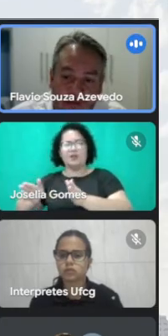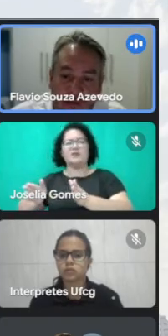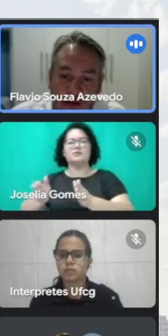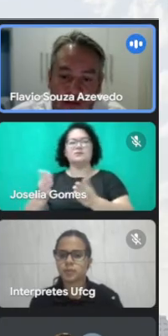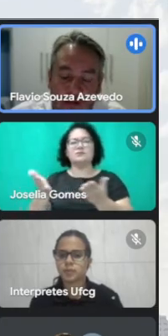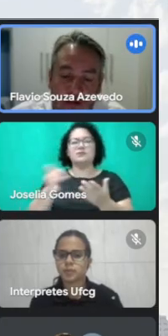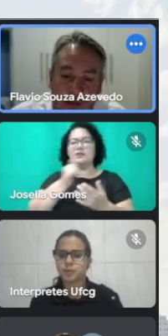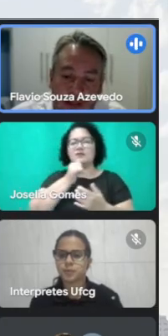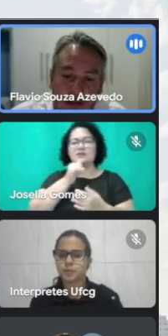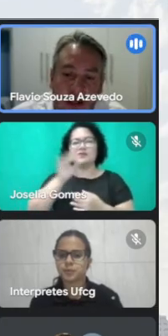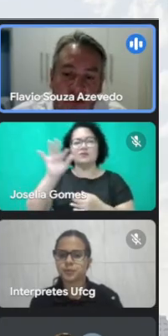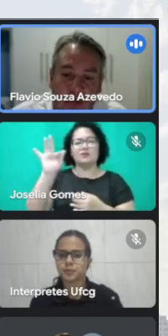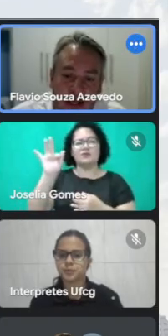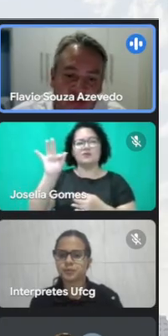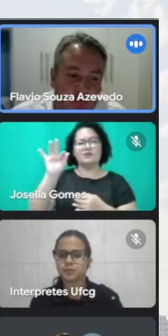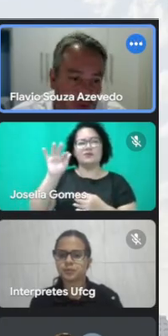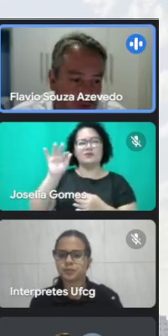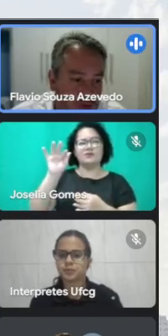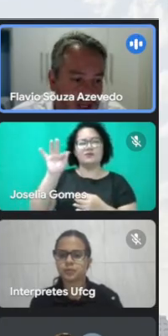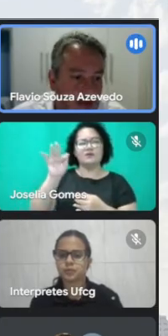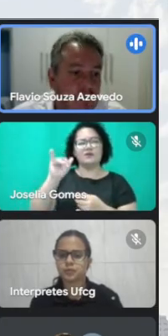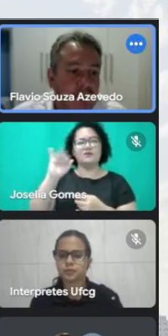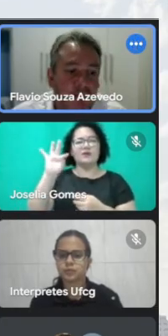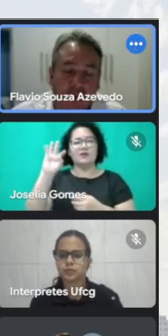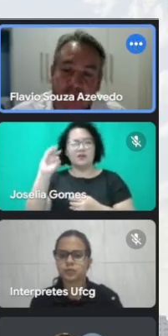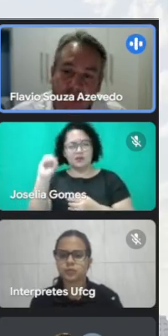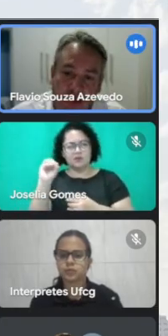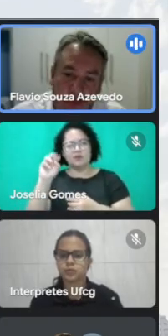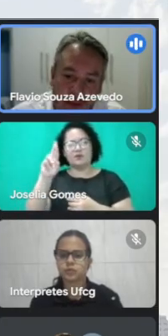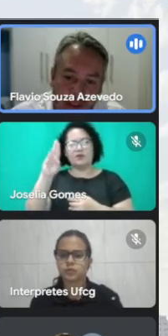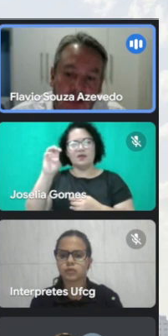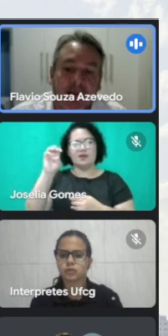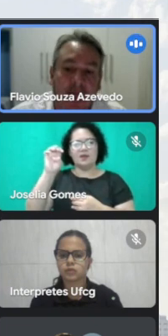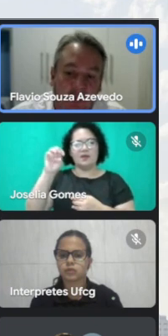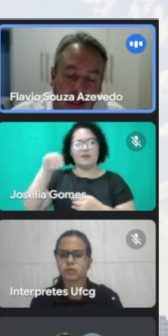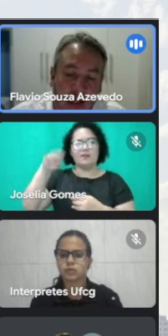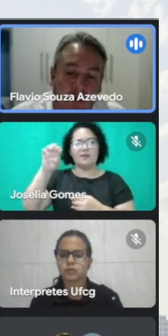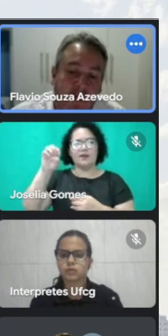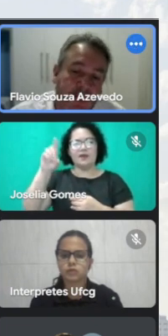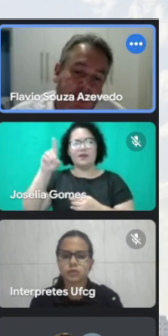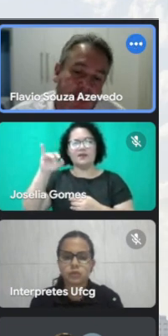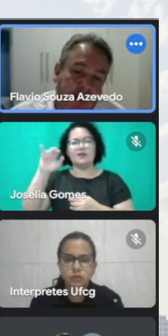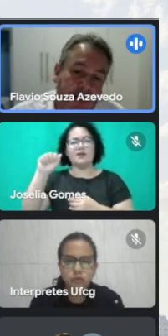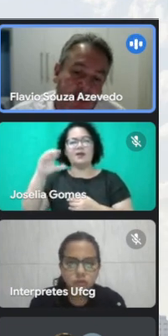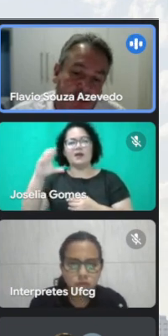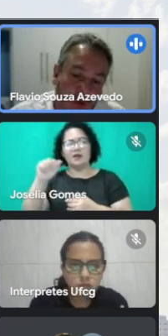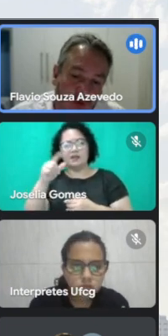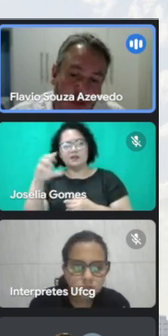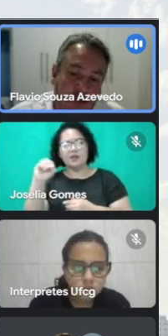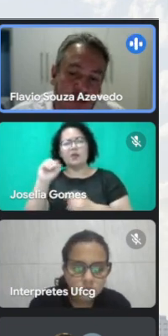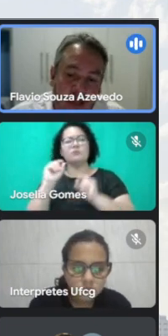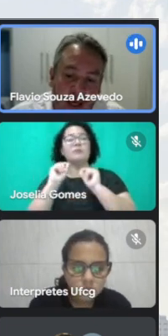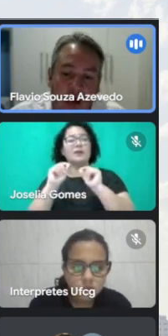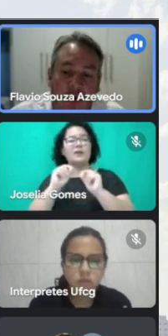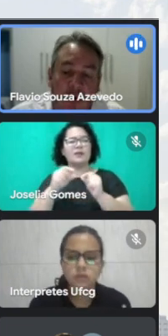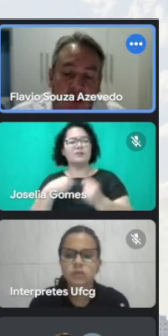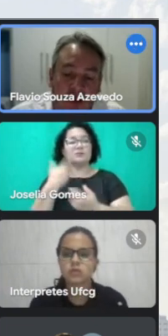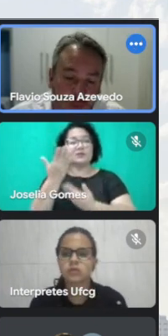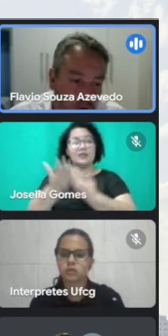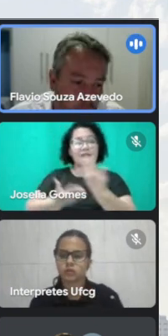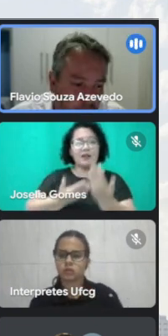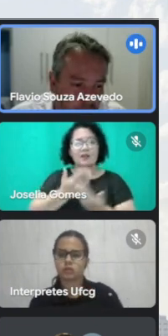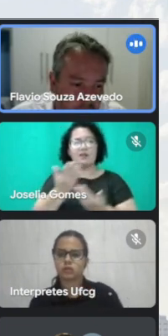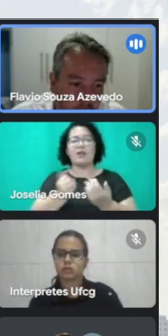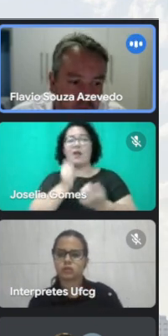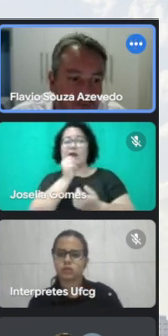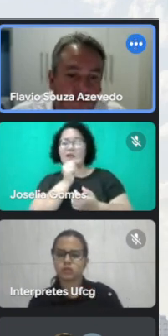a gente vai ver mais na frente com mais detalhes, para procurar, de certa maneira, tratar, né, esses poluentes, essa água,